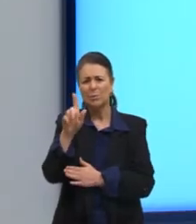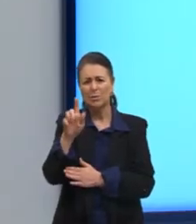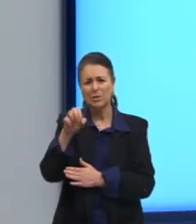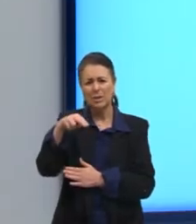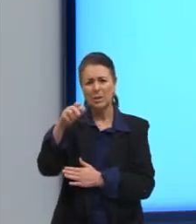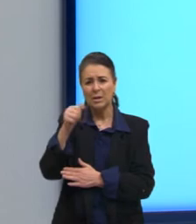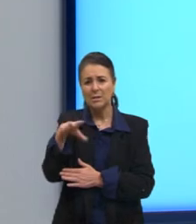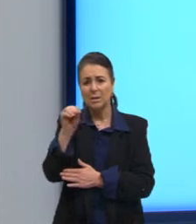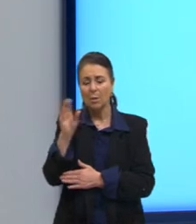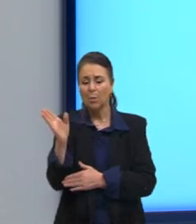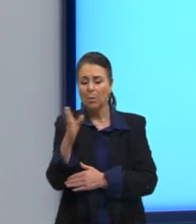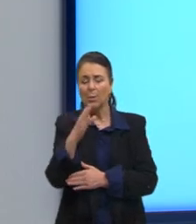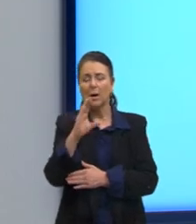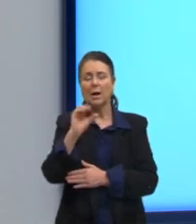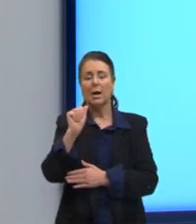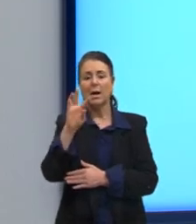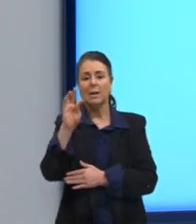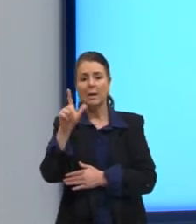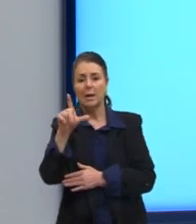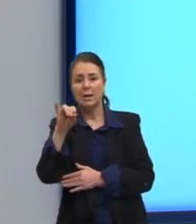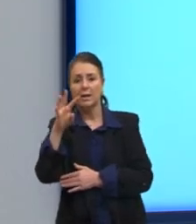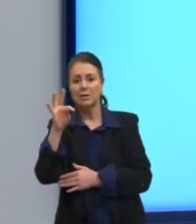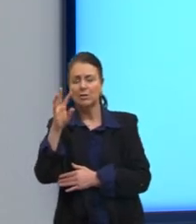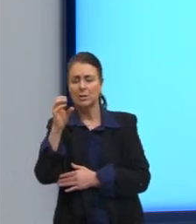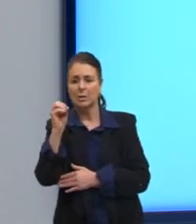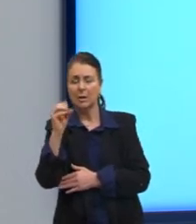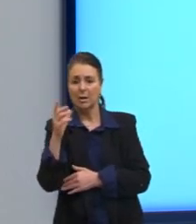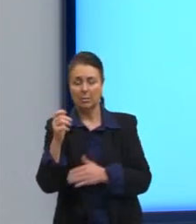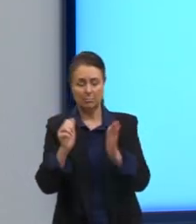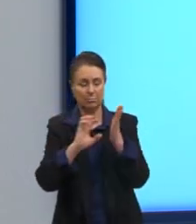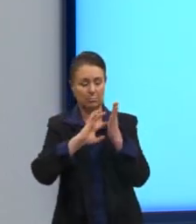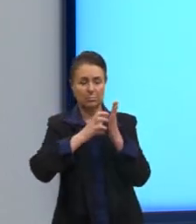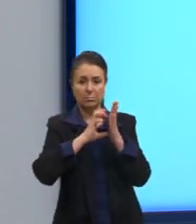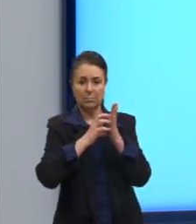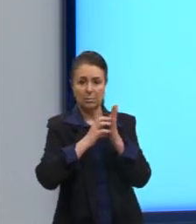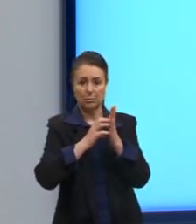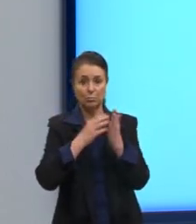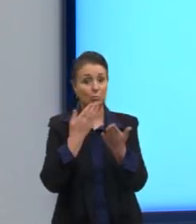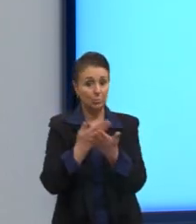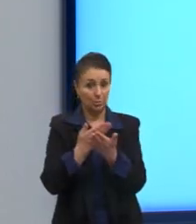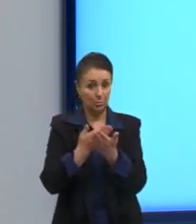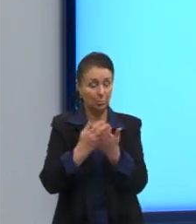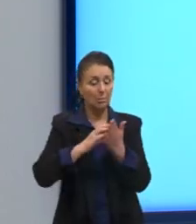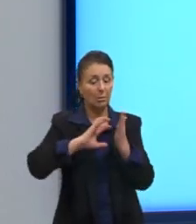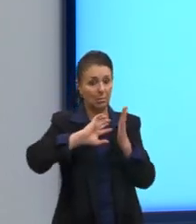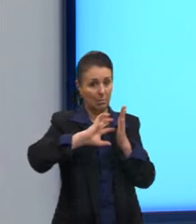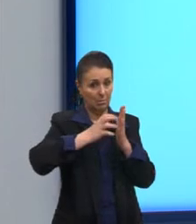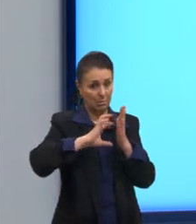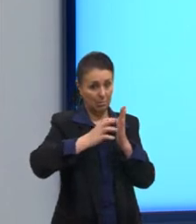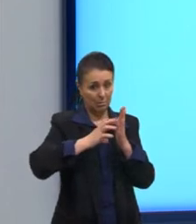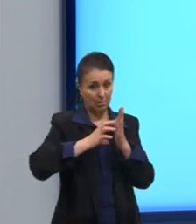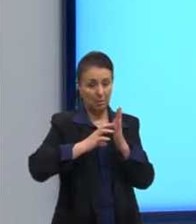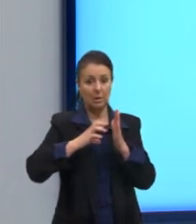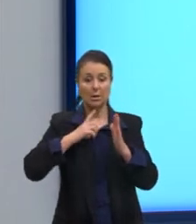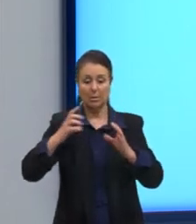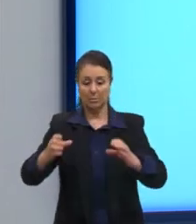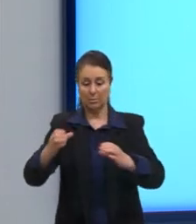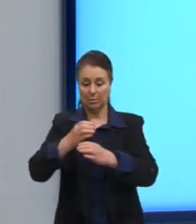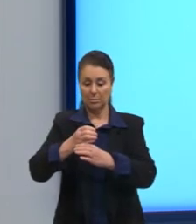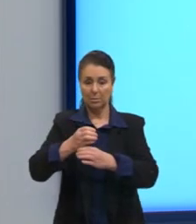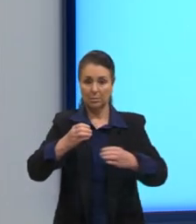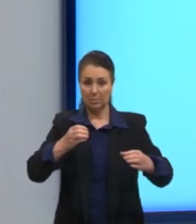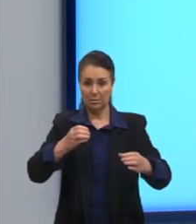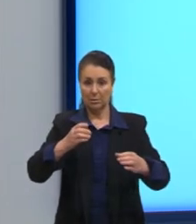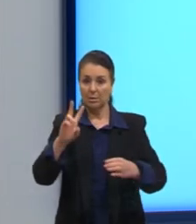catalítica tem que ter um catalisador nós já vimos os fatores que influenciam nas reações na velocidade das reações hidrogenação